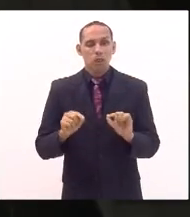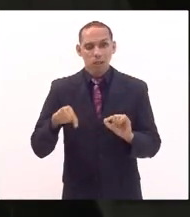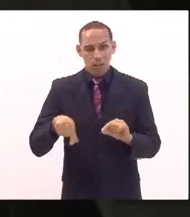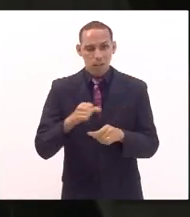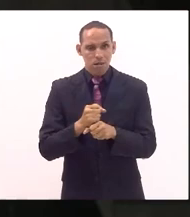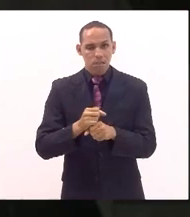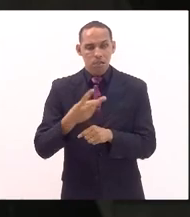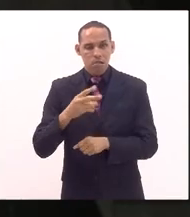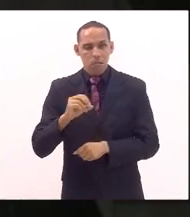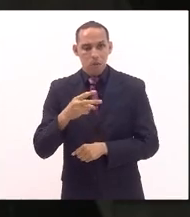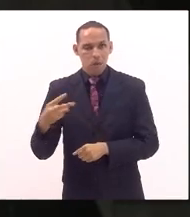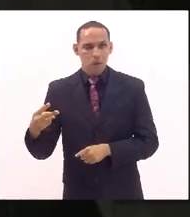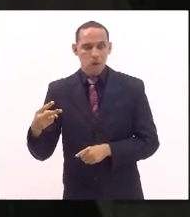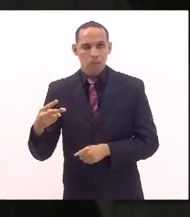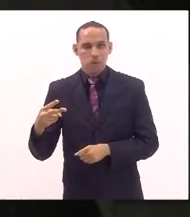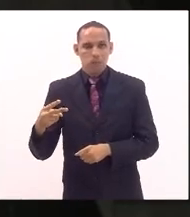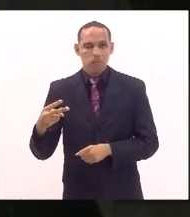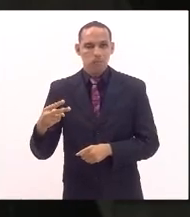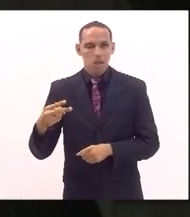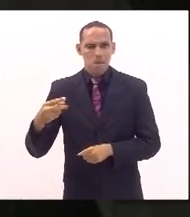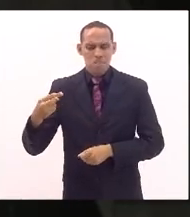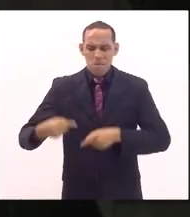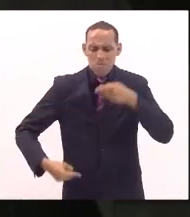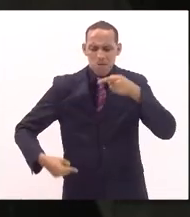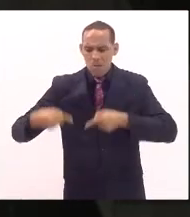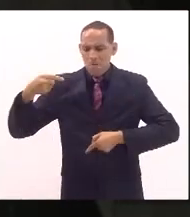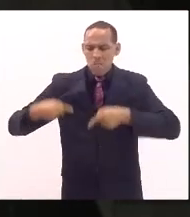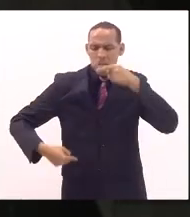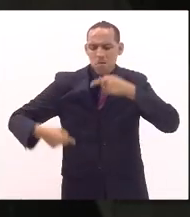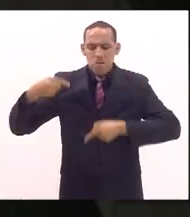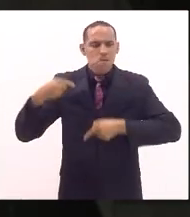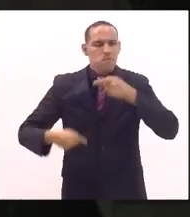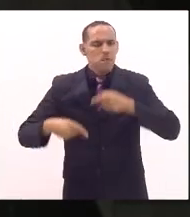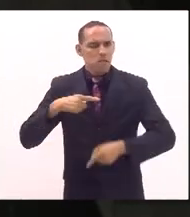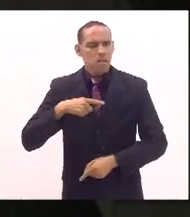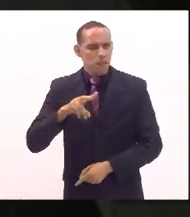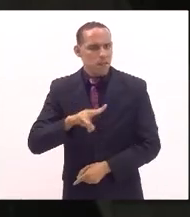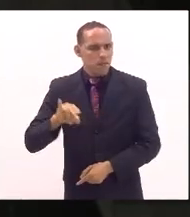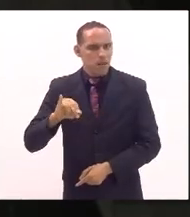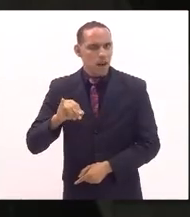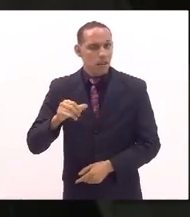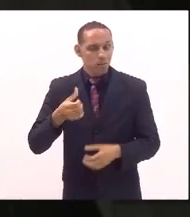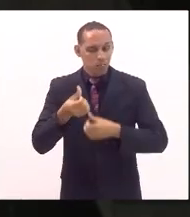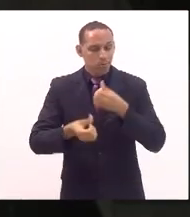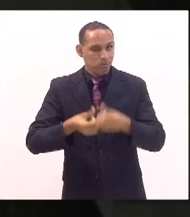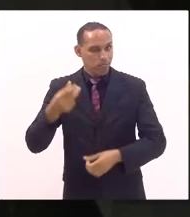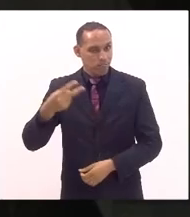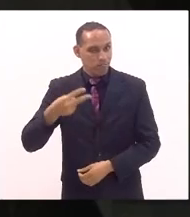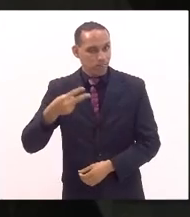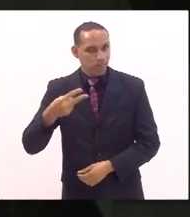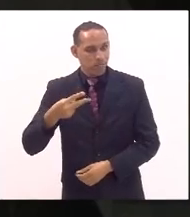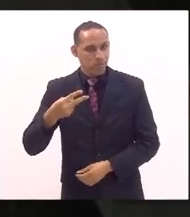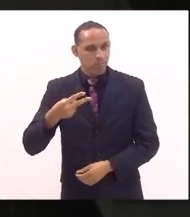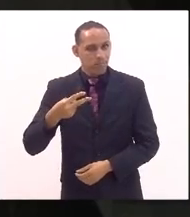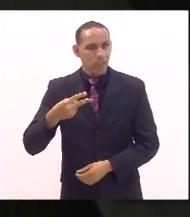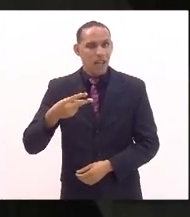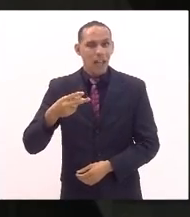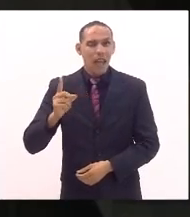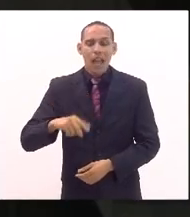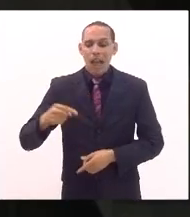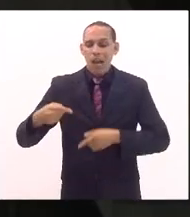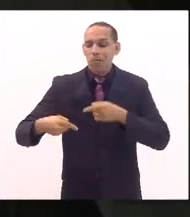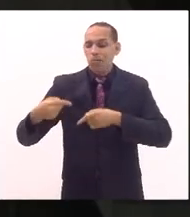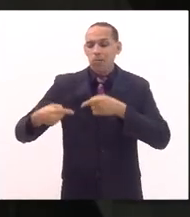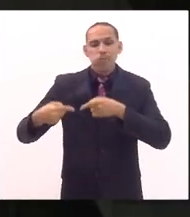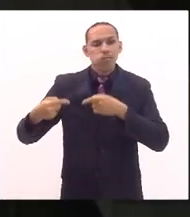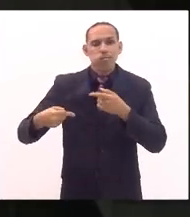dois e o embate que será travado o segundo semestre quem será um mero